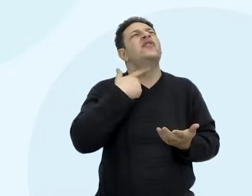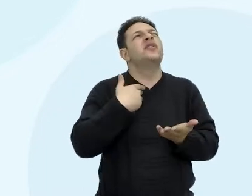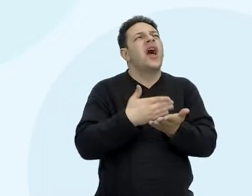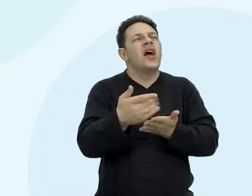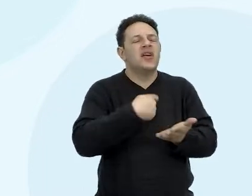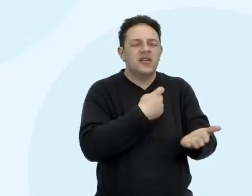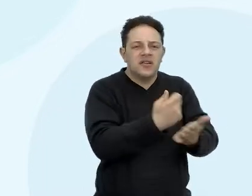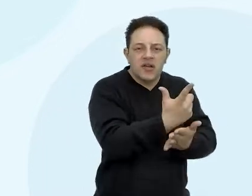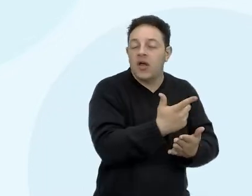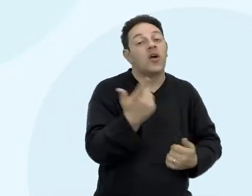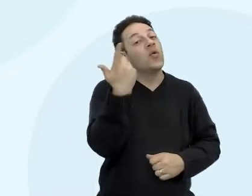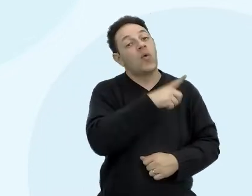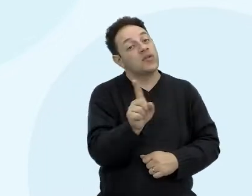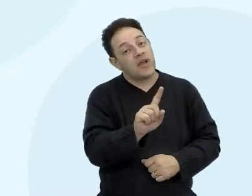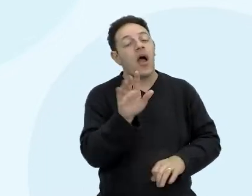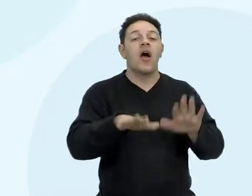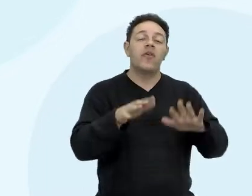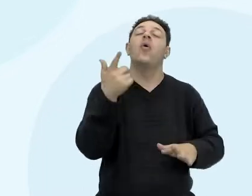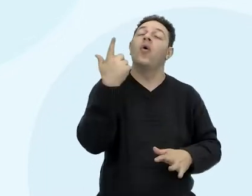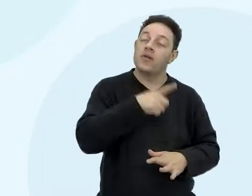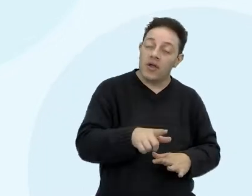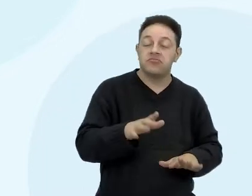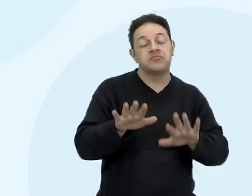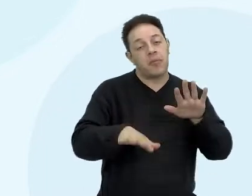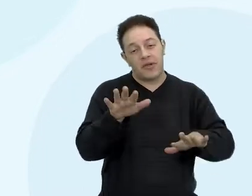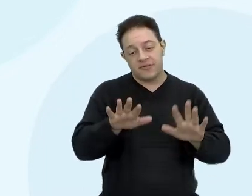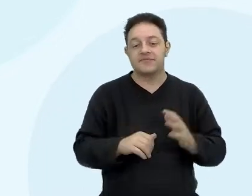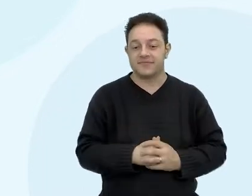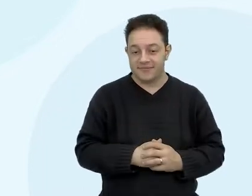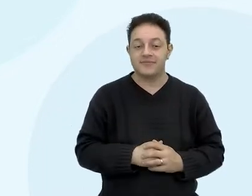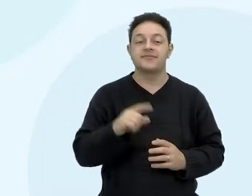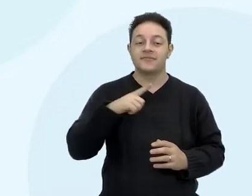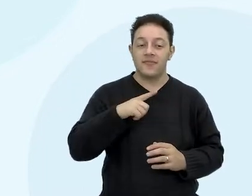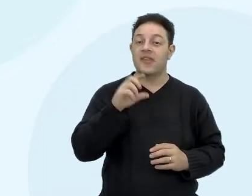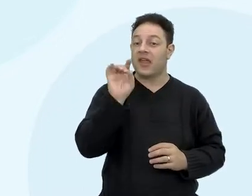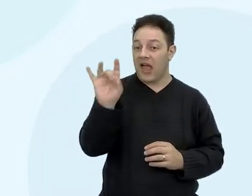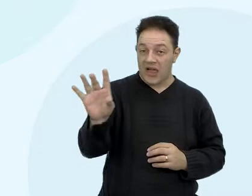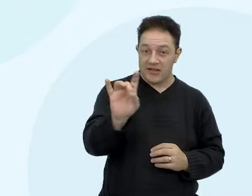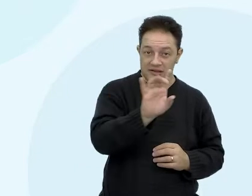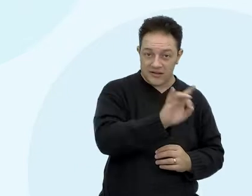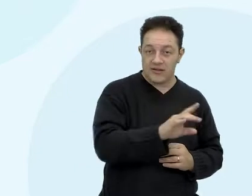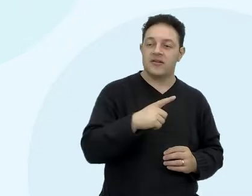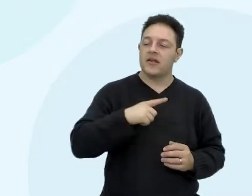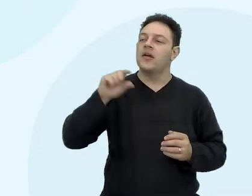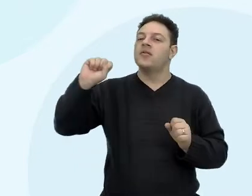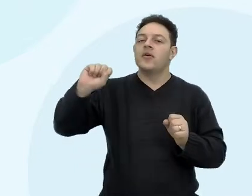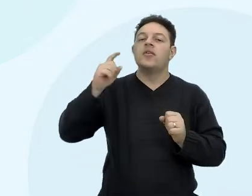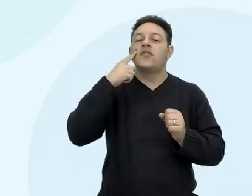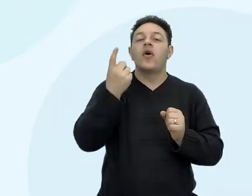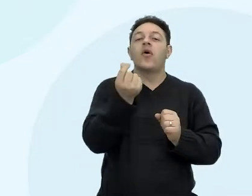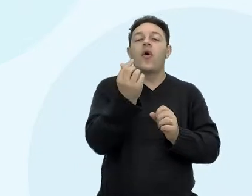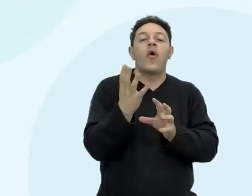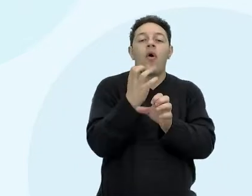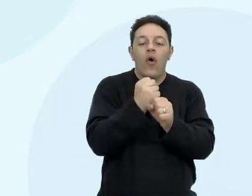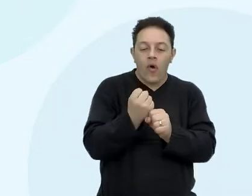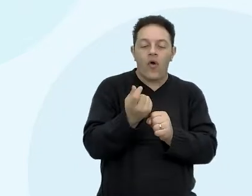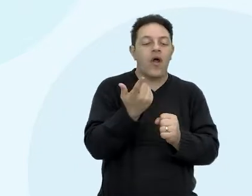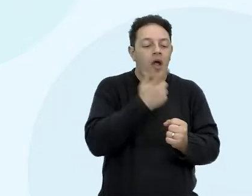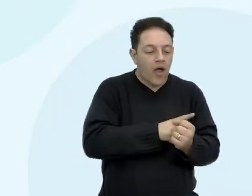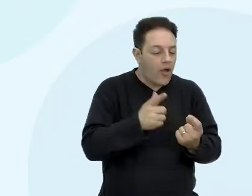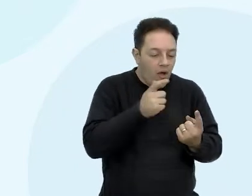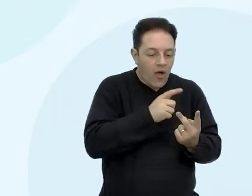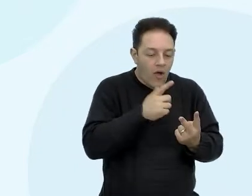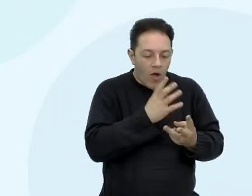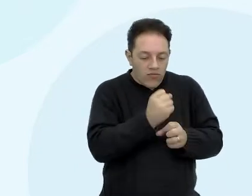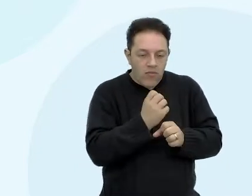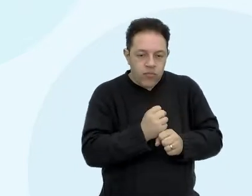que obtiverem até o momento. 6. Cada jogador deverá registrar os valores que ganhar ou gastar, descontando ou